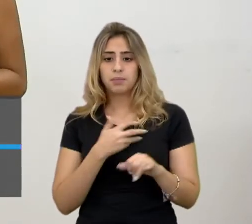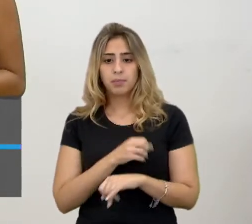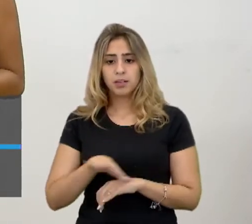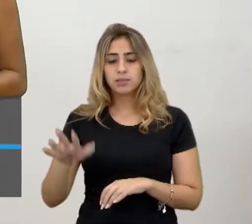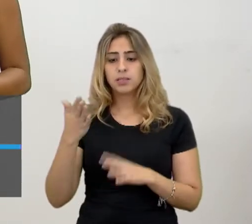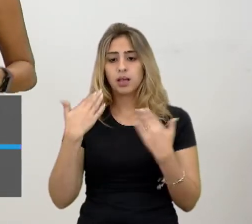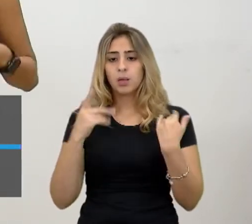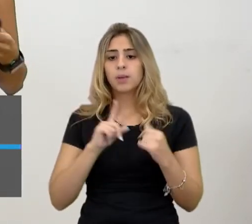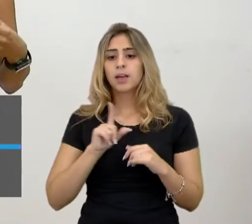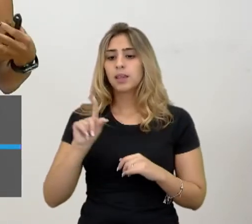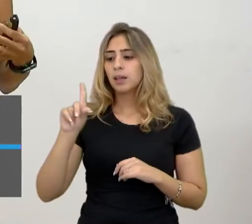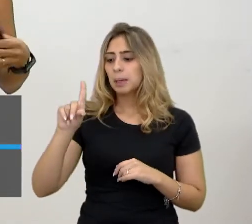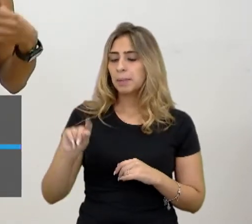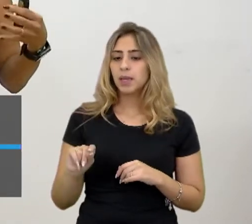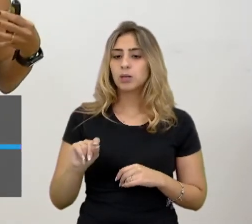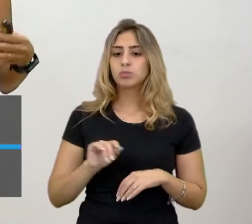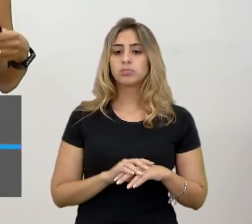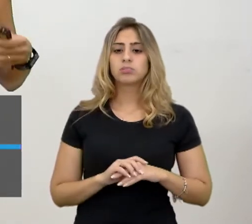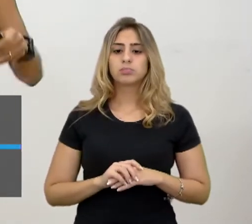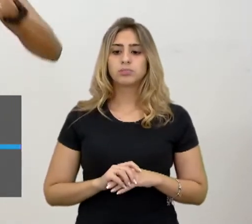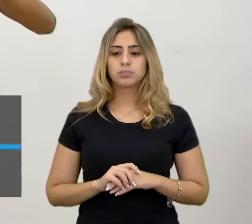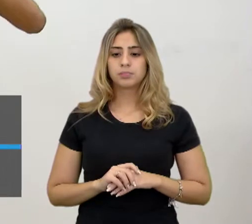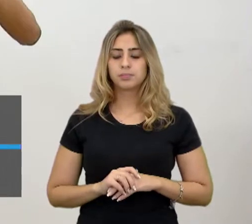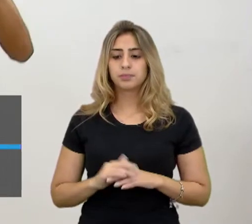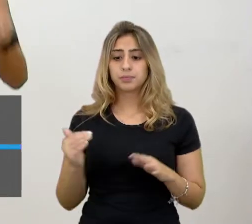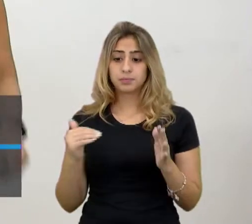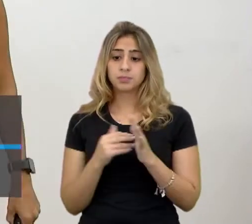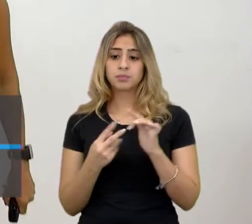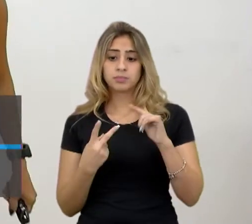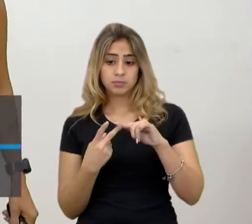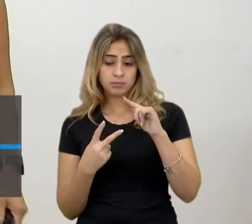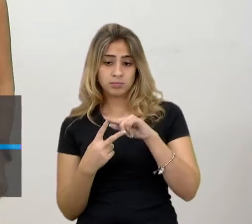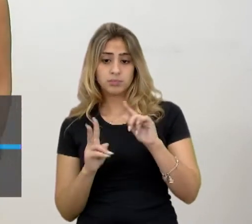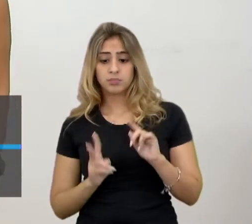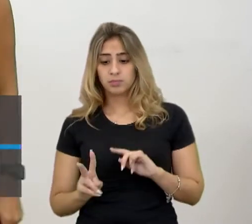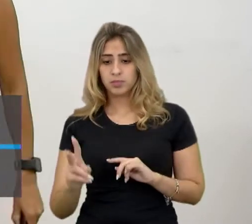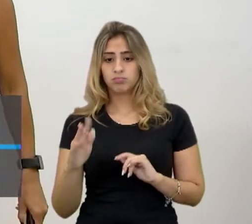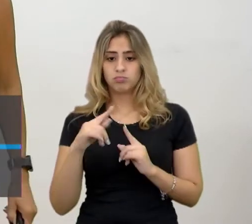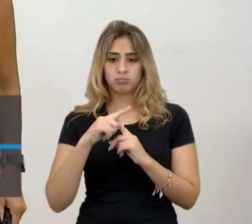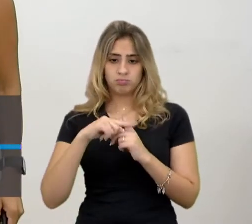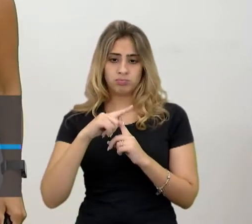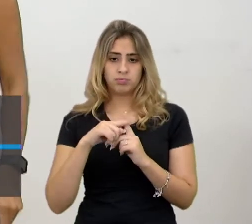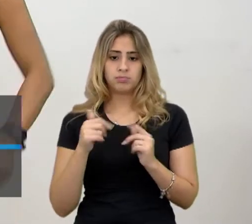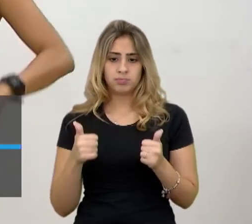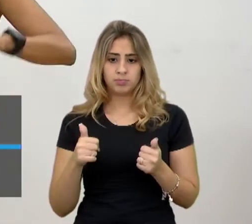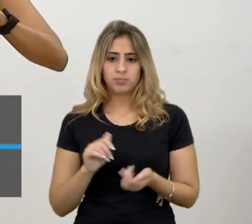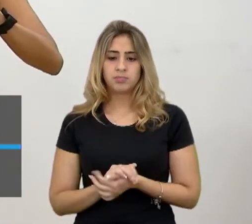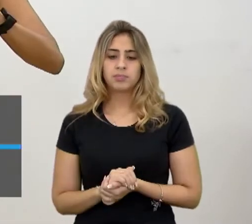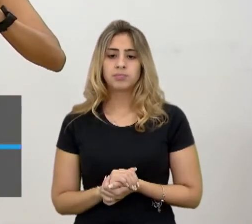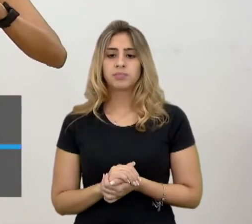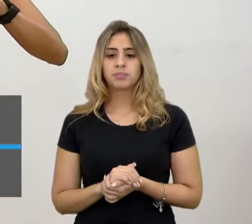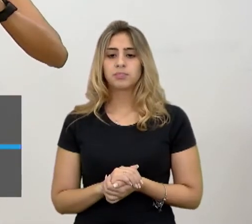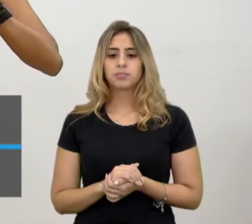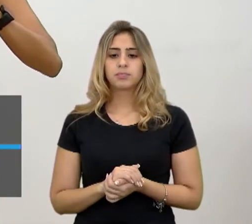tem menos. Até quando? Para sempre isso não, até os dois ficarem com a mesma temperatura, tá bom? Quando os dois estiverem na mesma